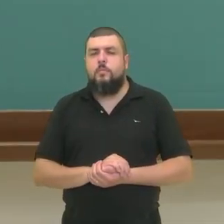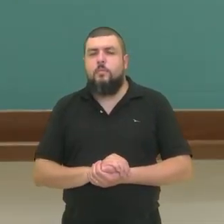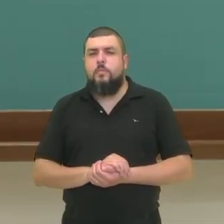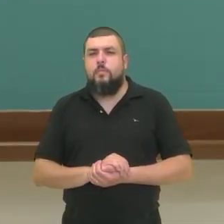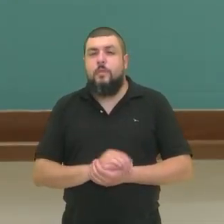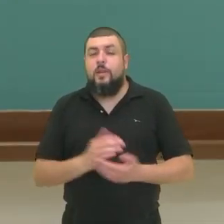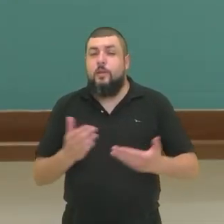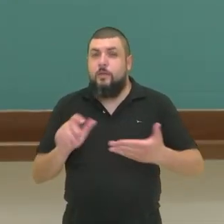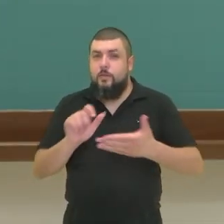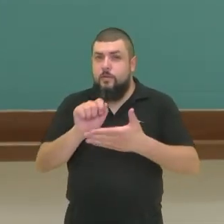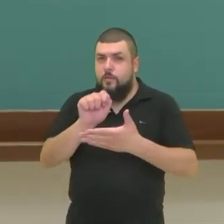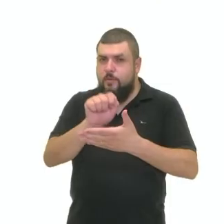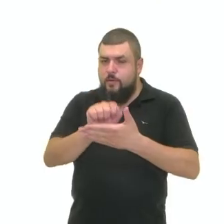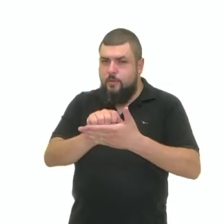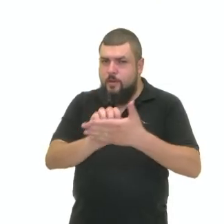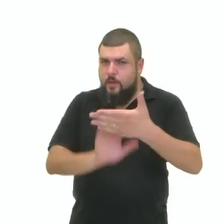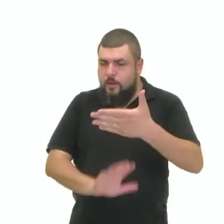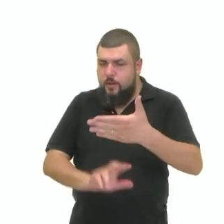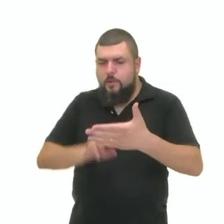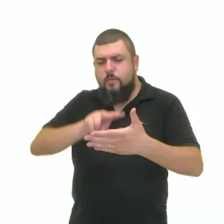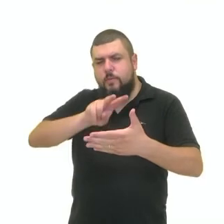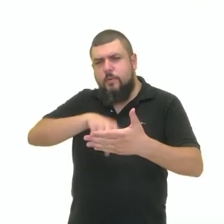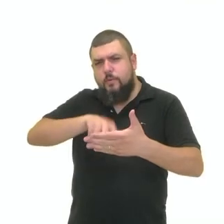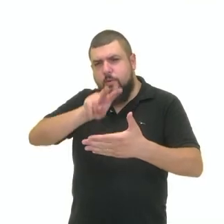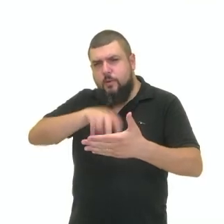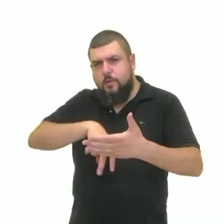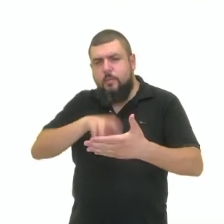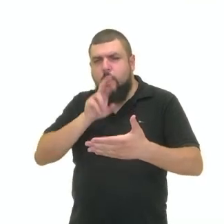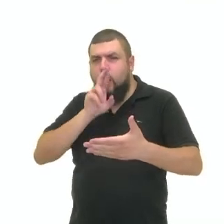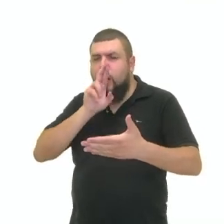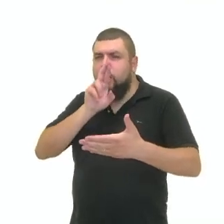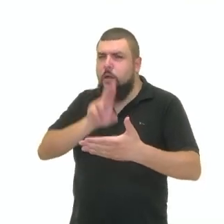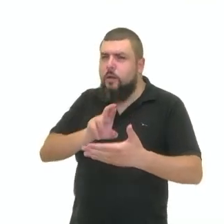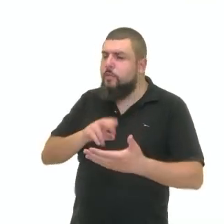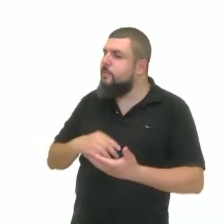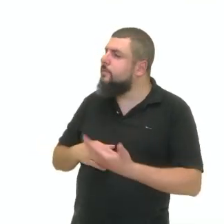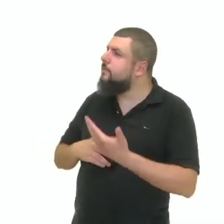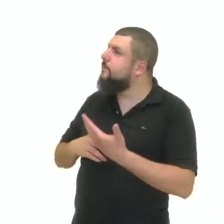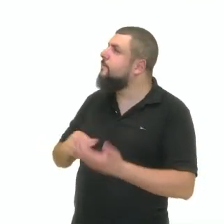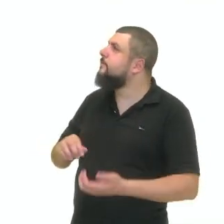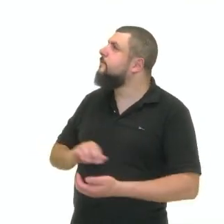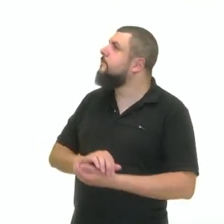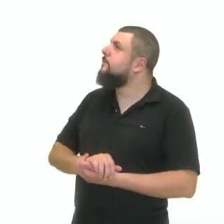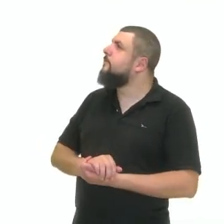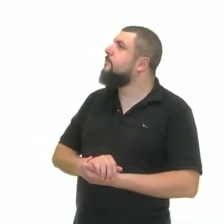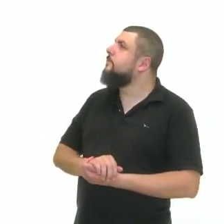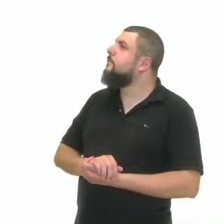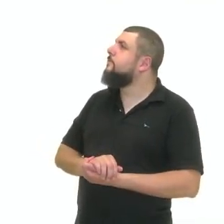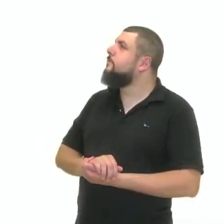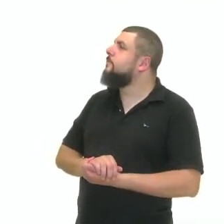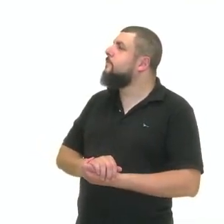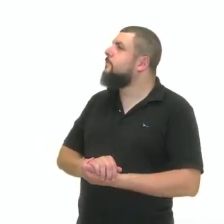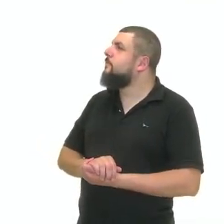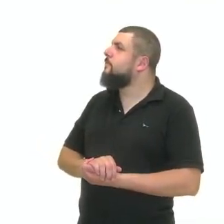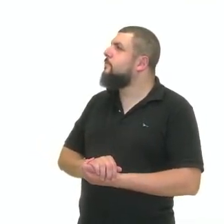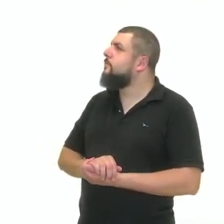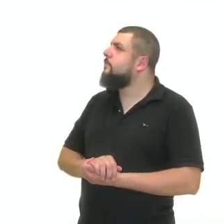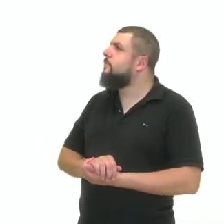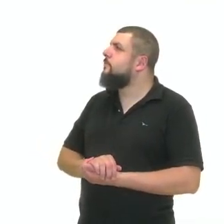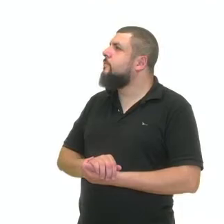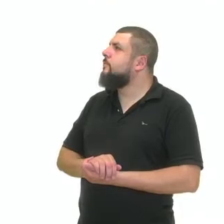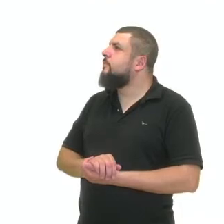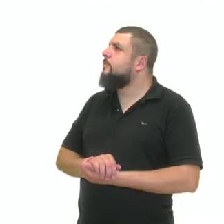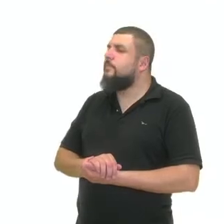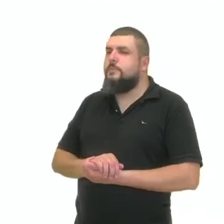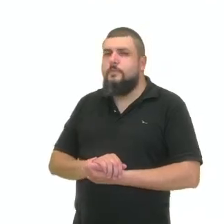atividade. Quem foi Mahatma Gandhi? Quais eram os princípios que ele seguia? As medidas tomadas por Gandhi e